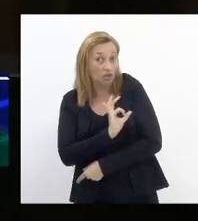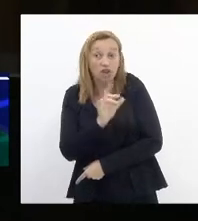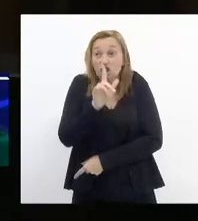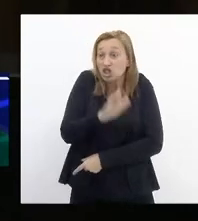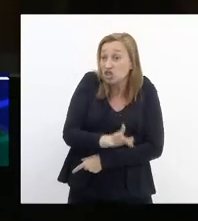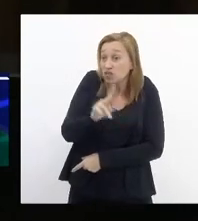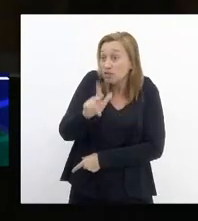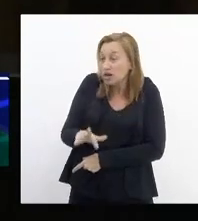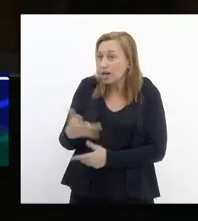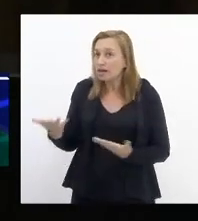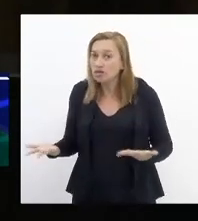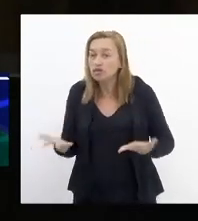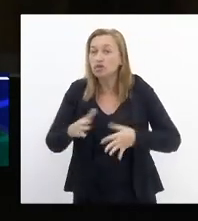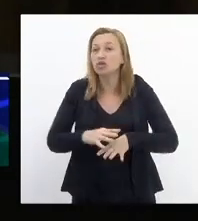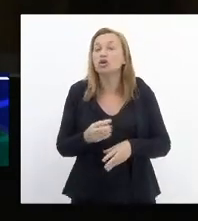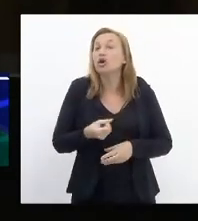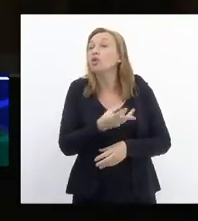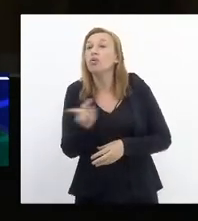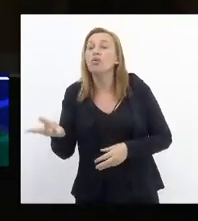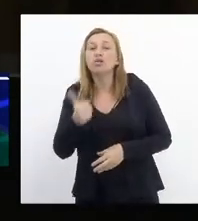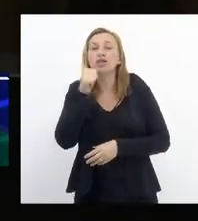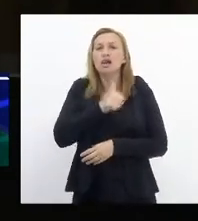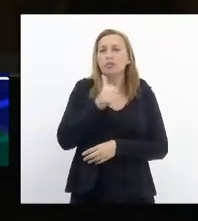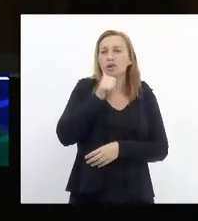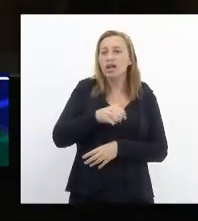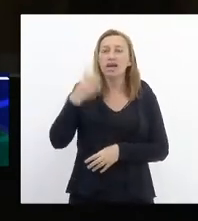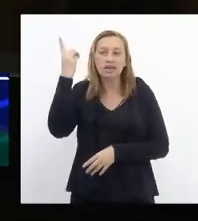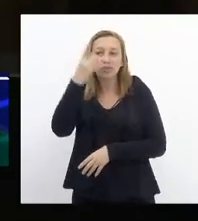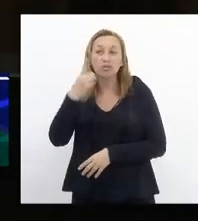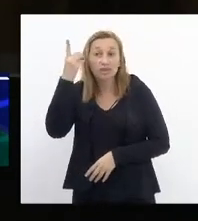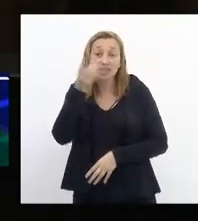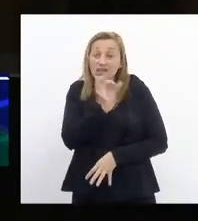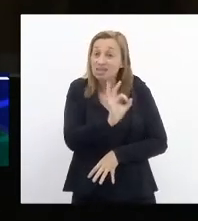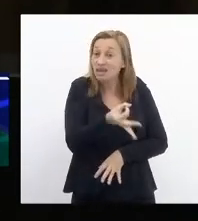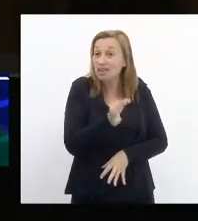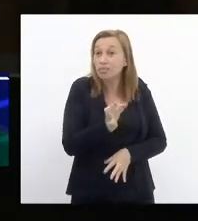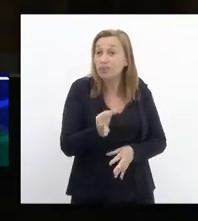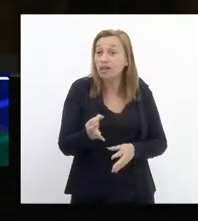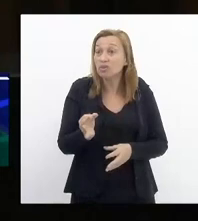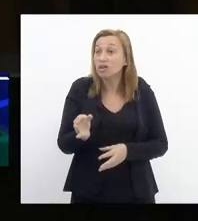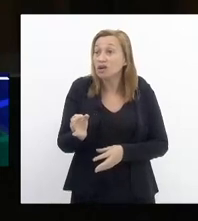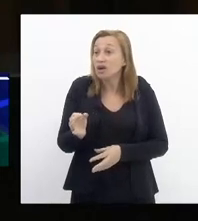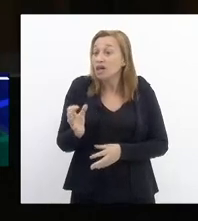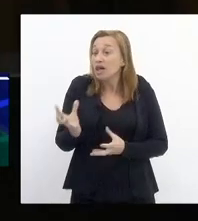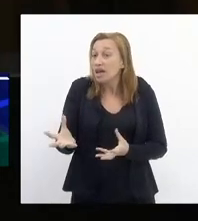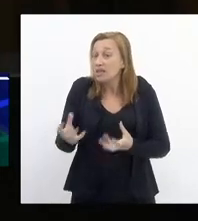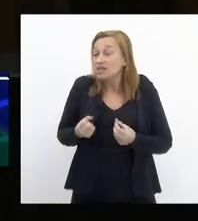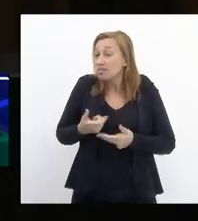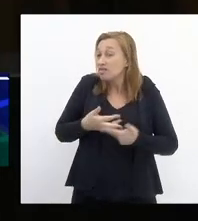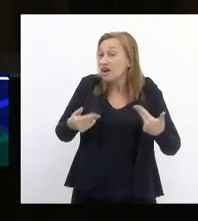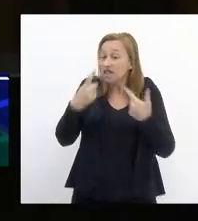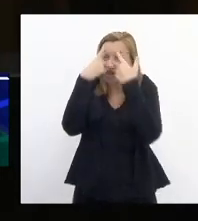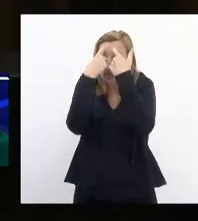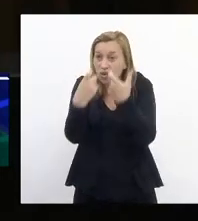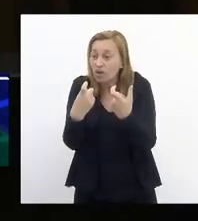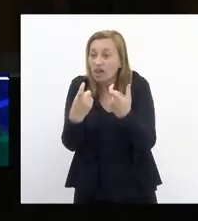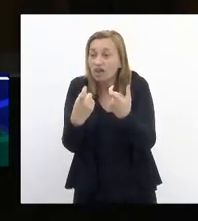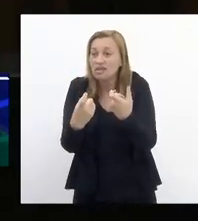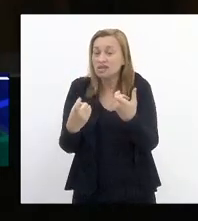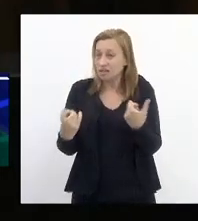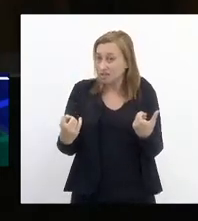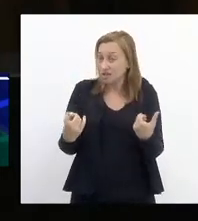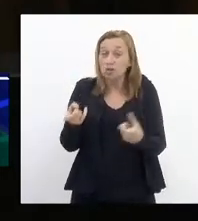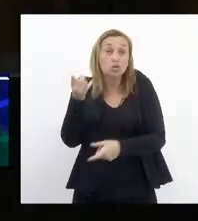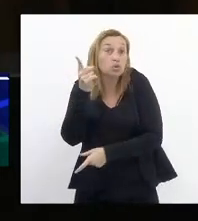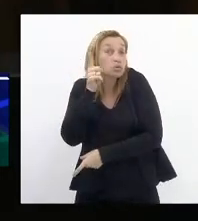diferentes fóruns, o quanto que a mulher parlamentar, inclusive, recebe uma série de violências